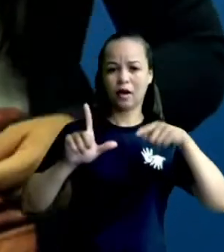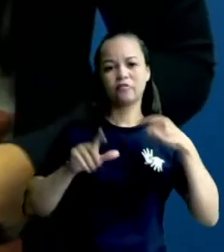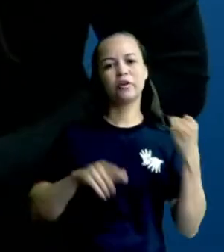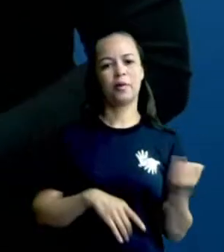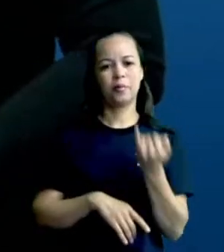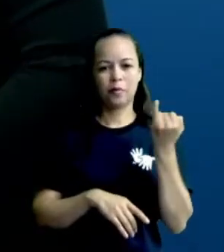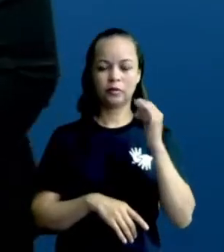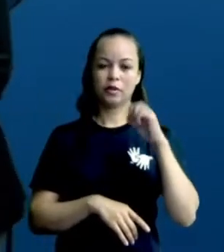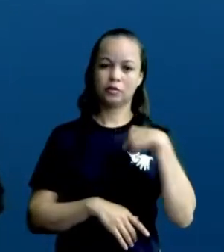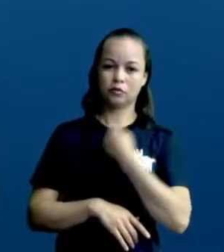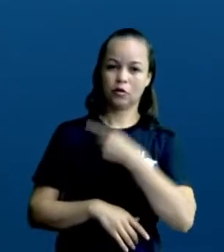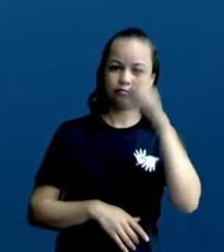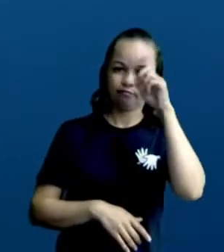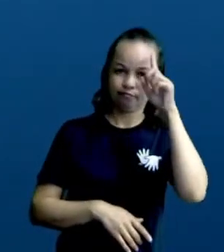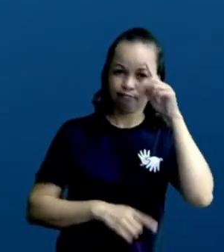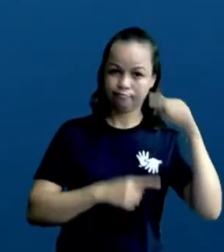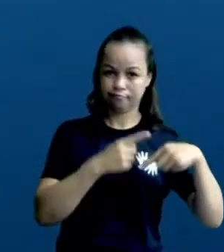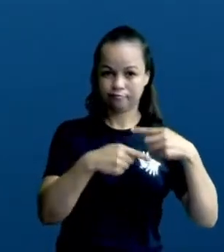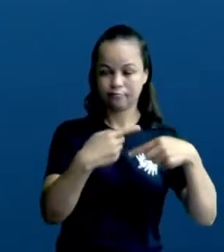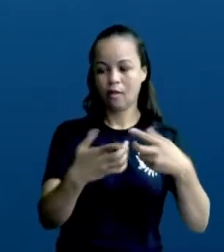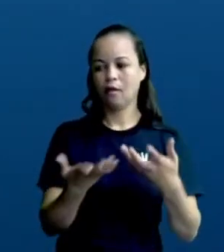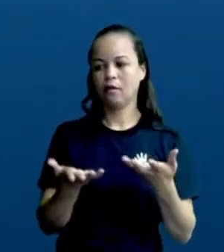dia, tá certo? Vamos lá.